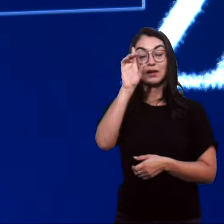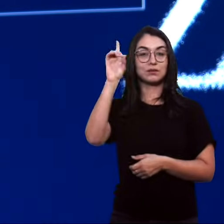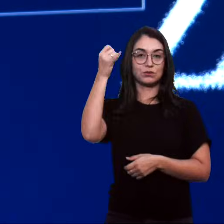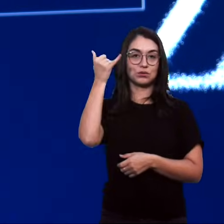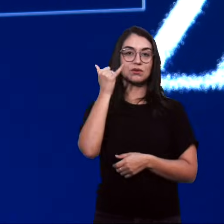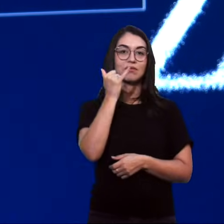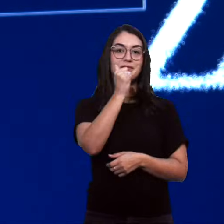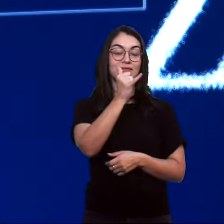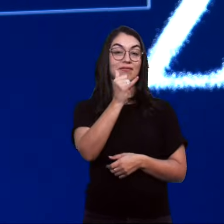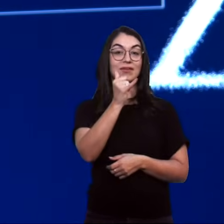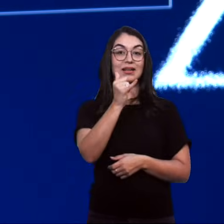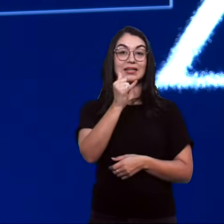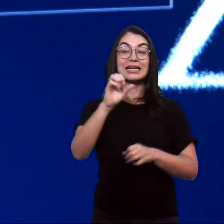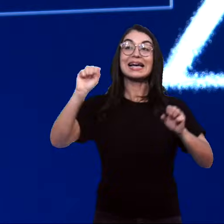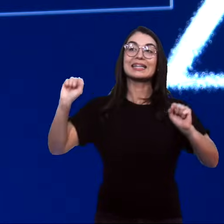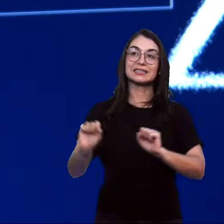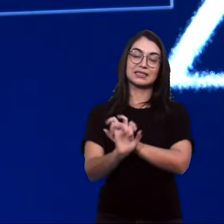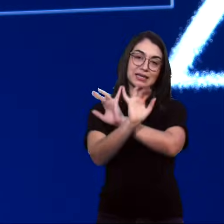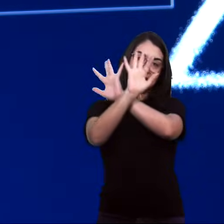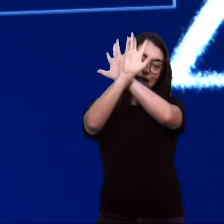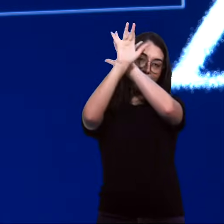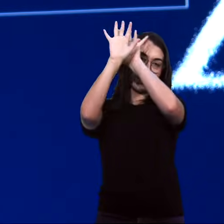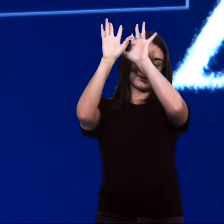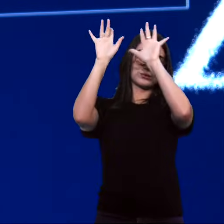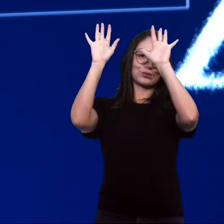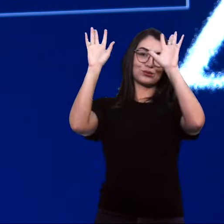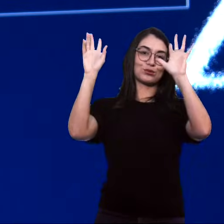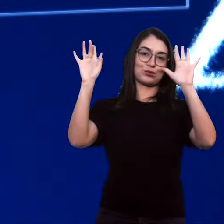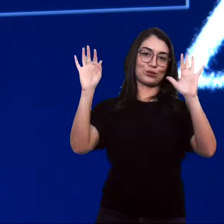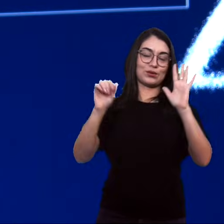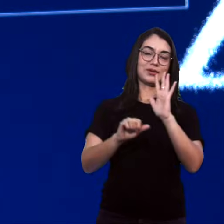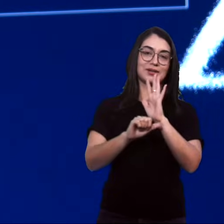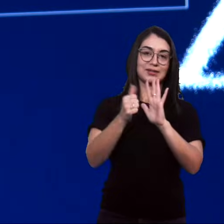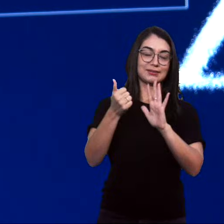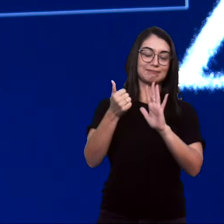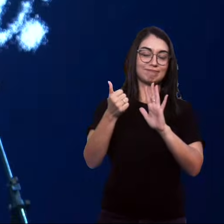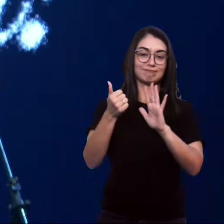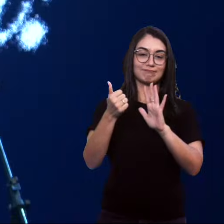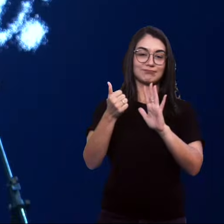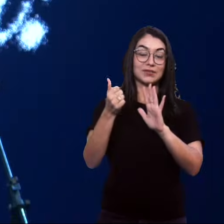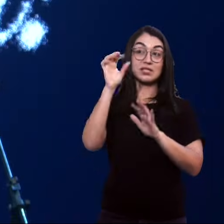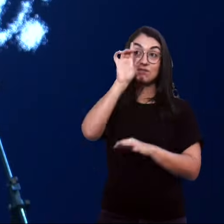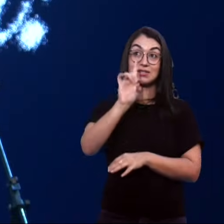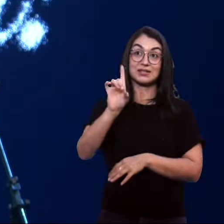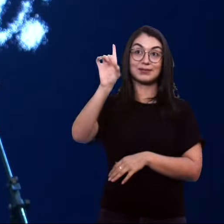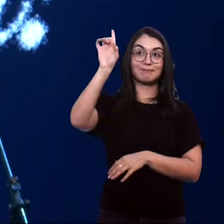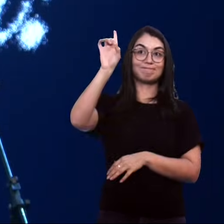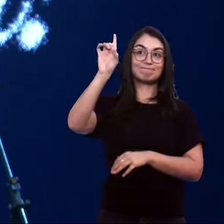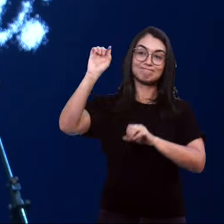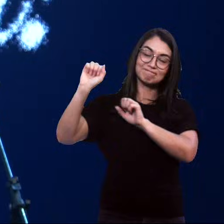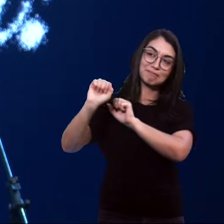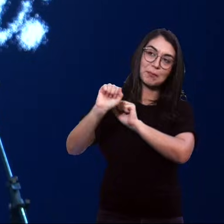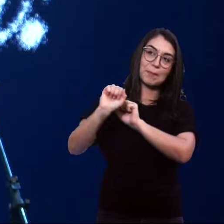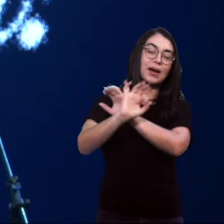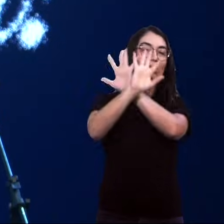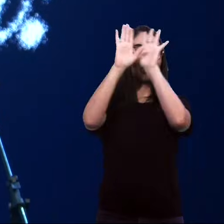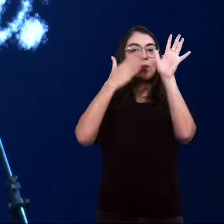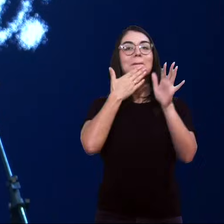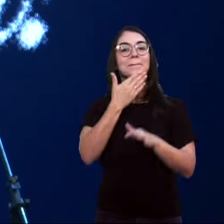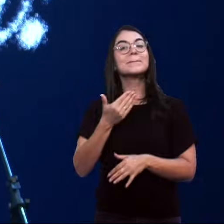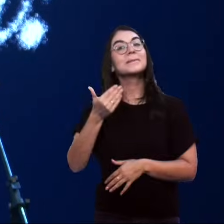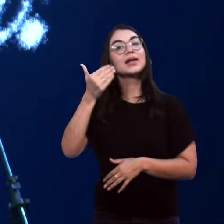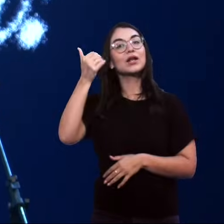ter o mesmo ouro, a mesma exuberância do primeiro, mas a glória de Deus vai visitar esse lugar de uma